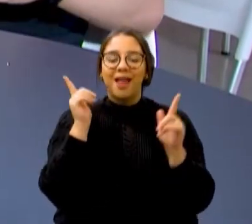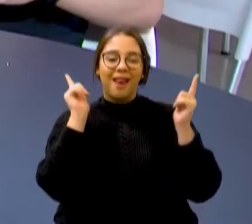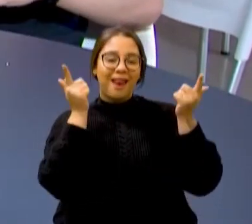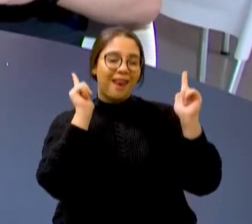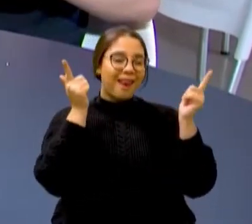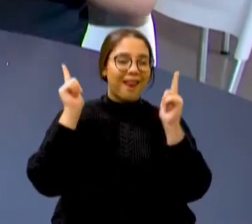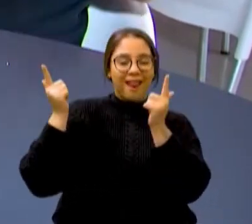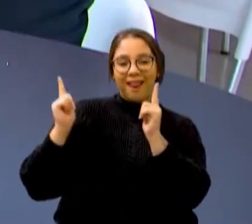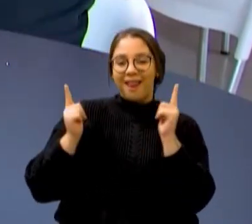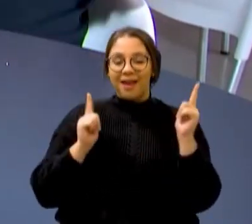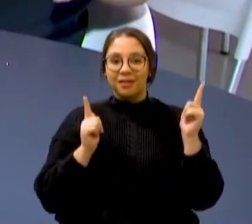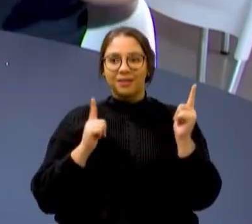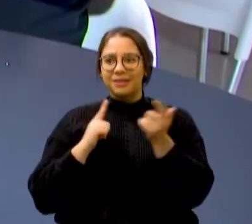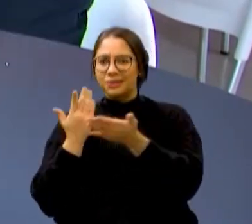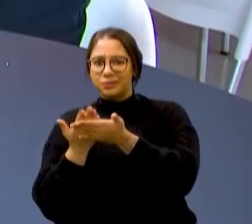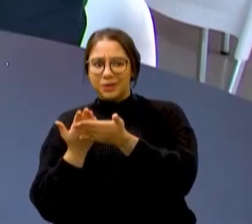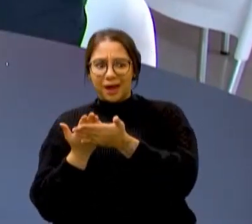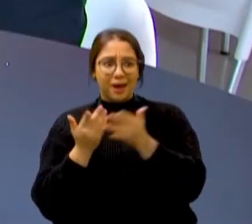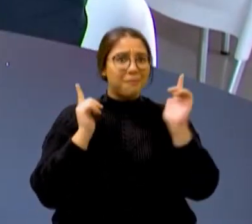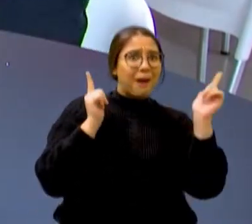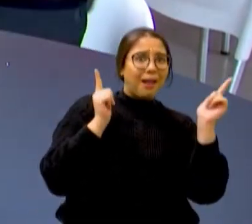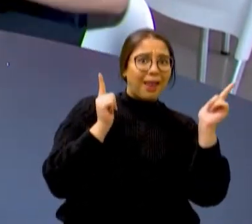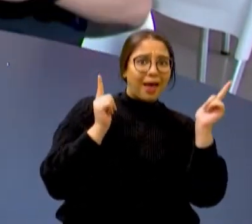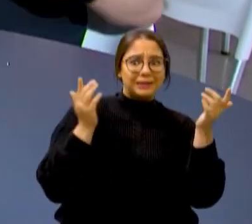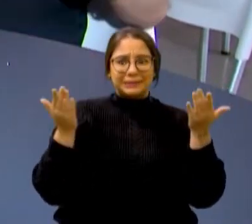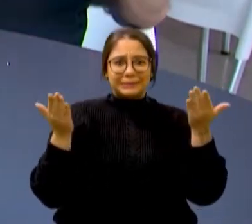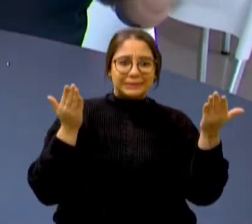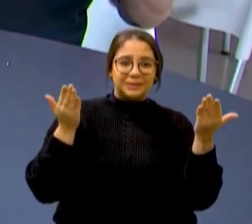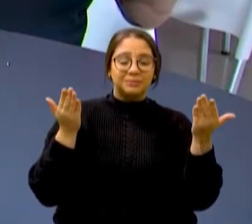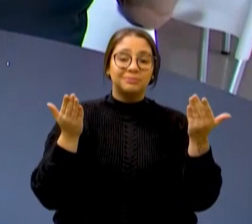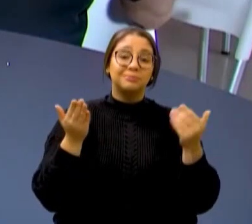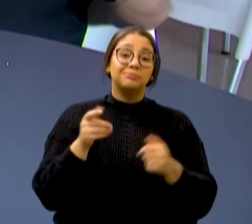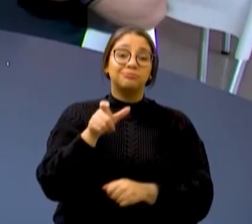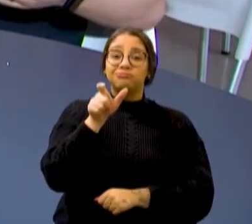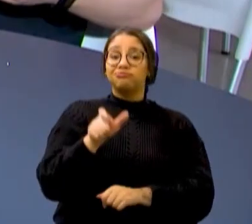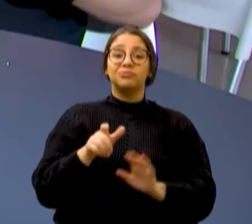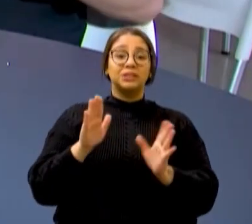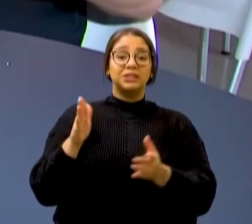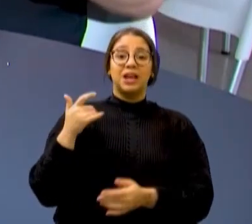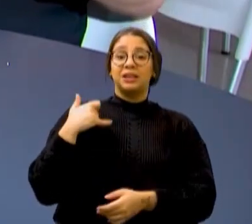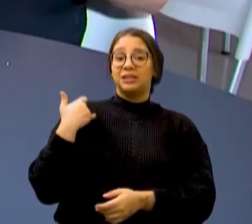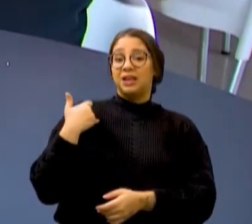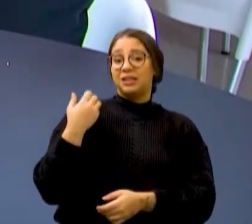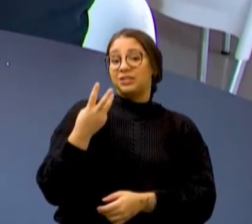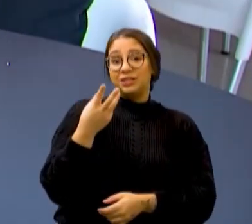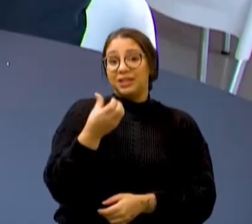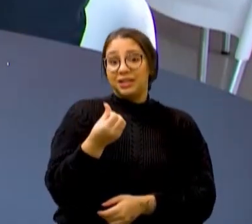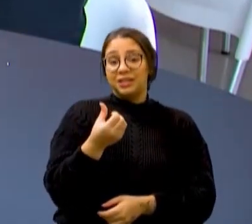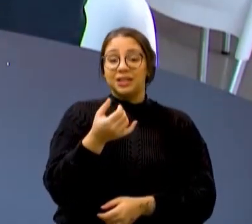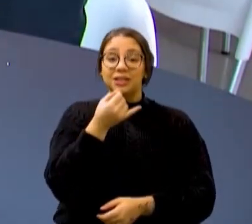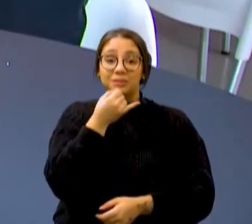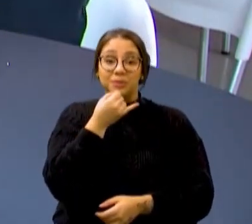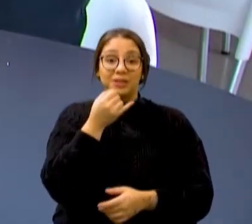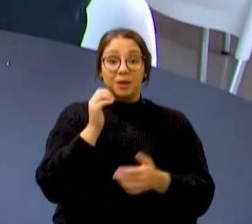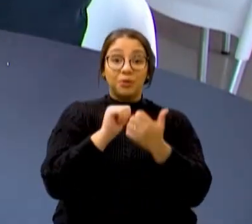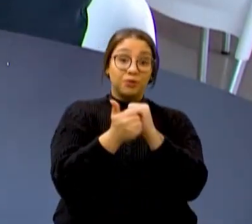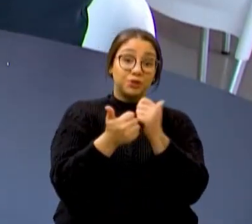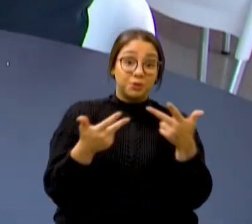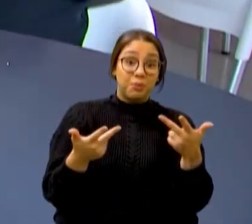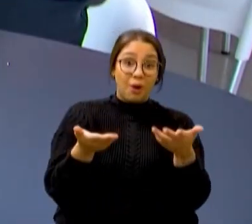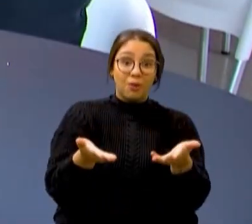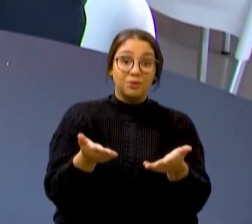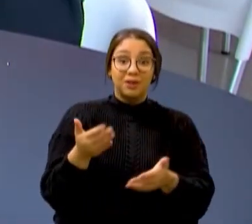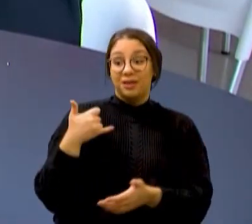está querendo ir para balada, e o estudar compete com a balada. Sem dúvida. Agora, o cara de 36, no caso o futebol,